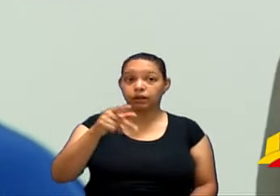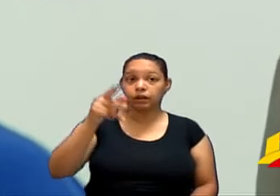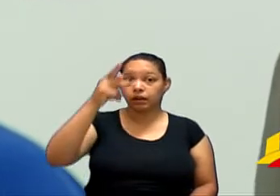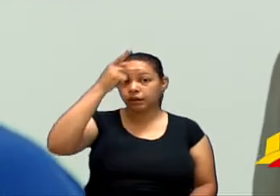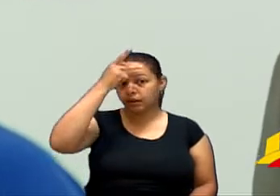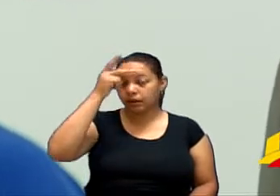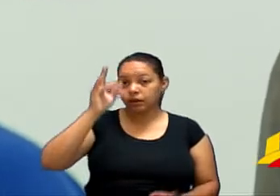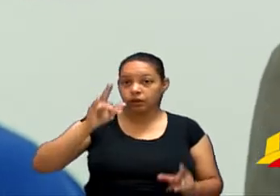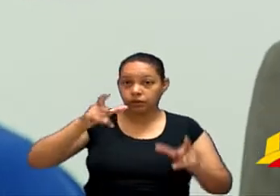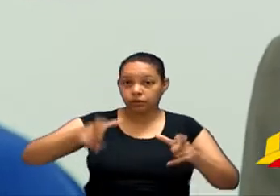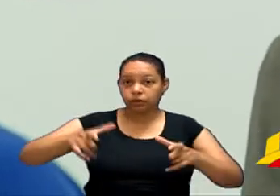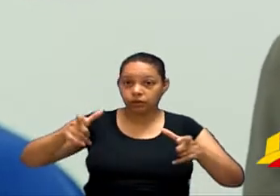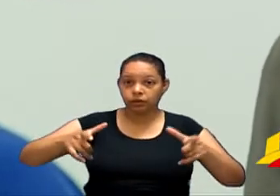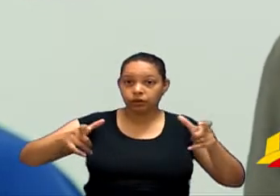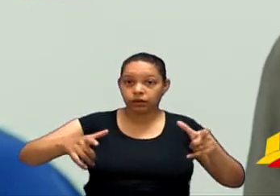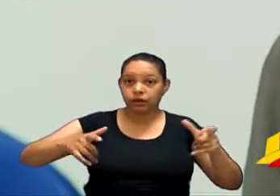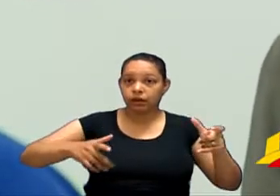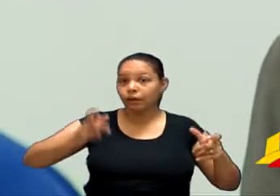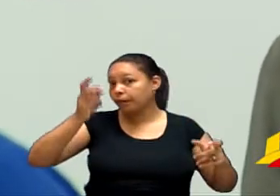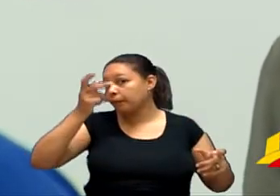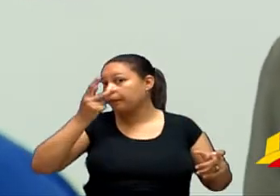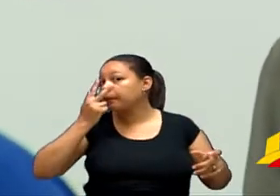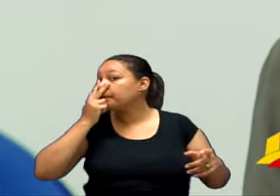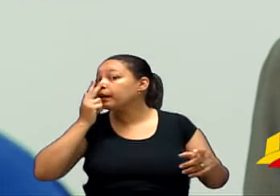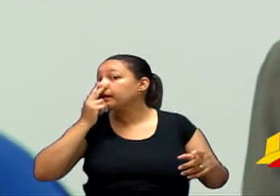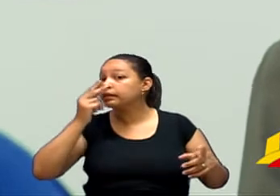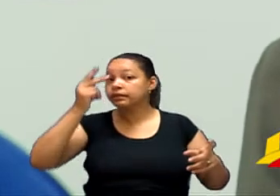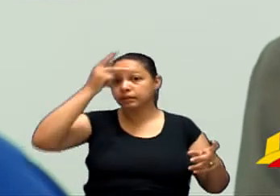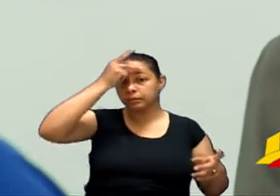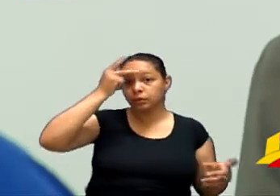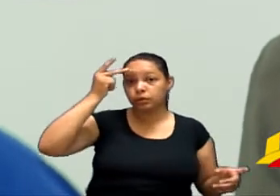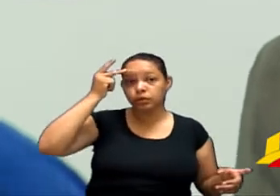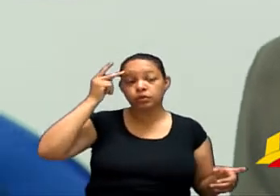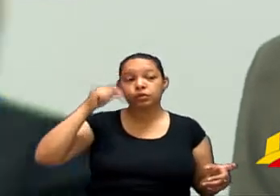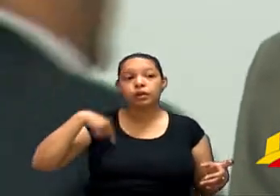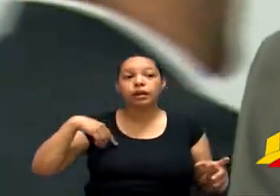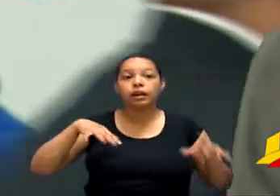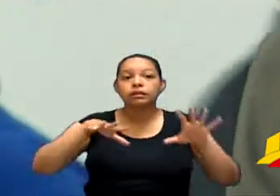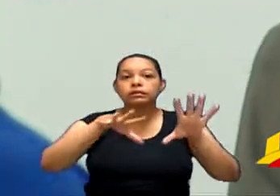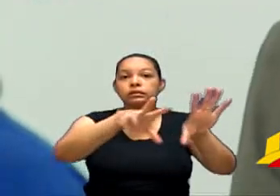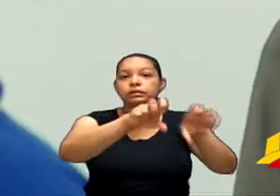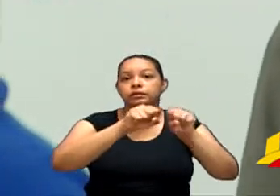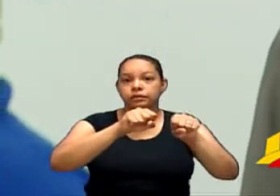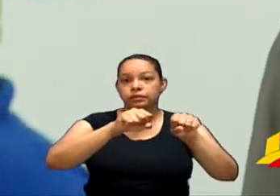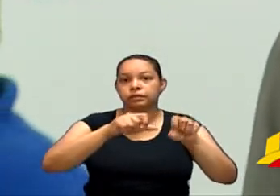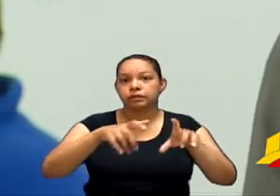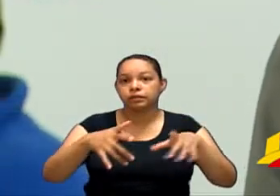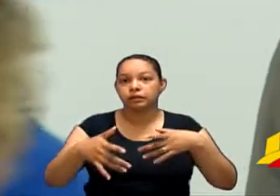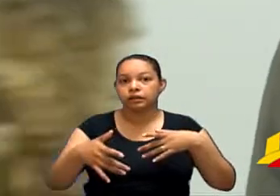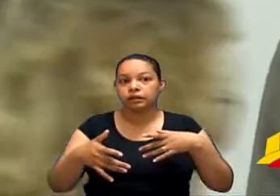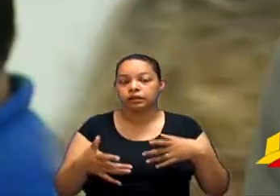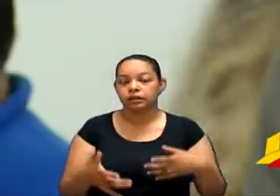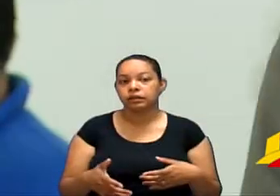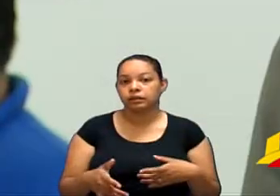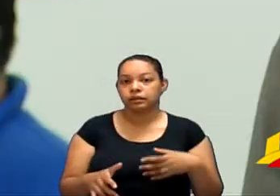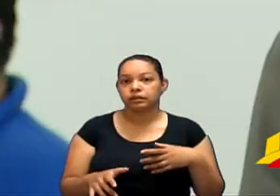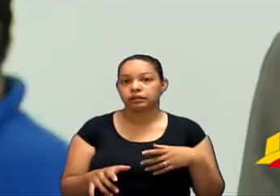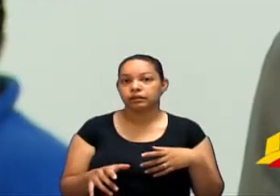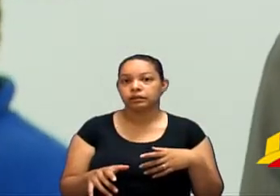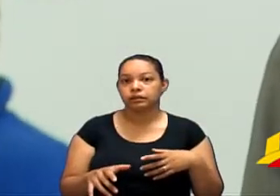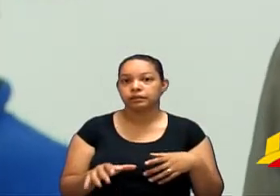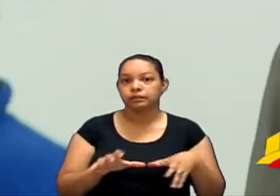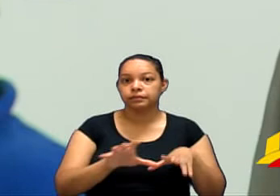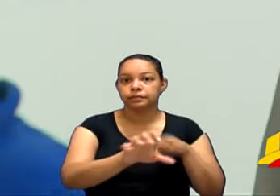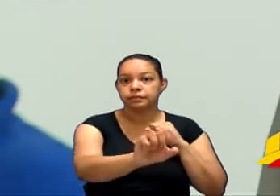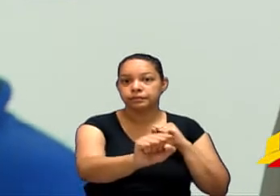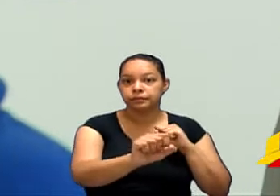o ajuizamento aí houve ajuizamento foi determinada a reintegração de posse só que isso não aconteceu ainda não tinha